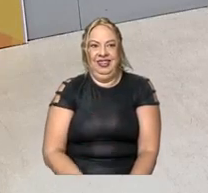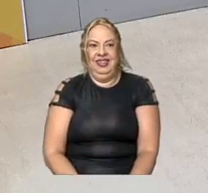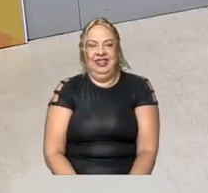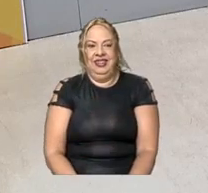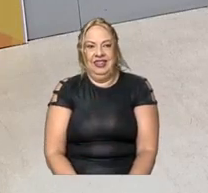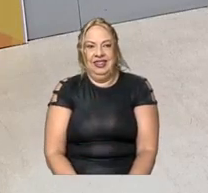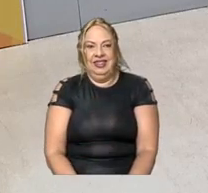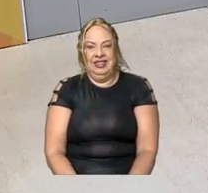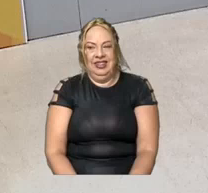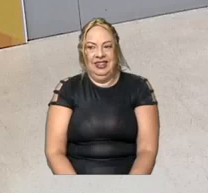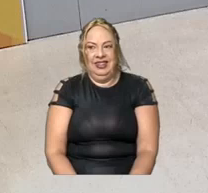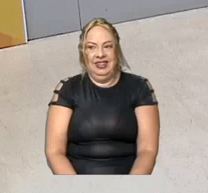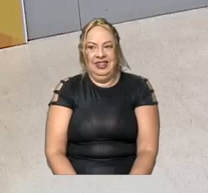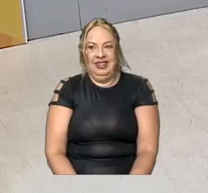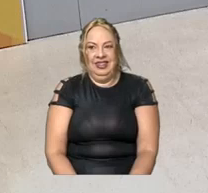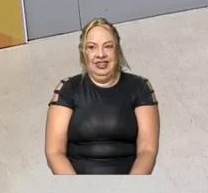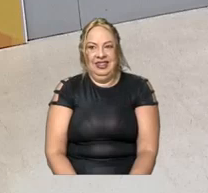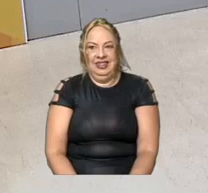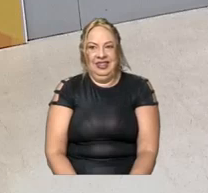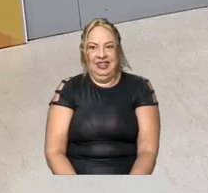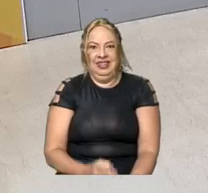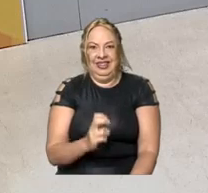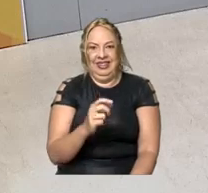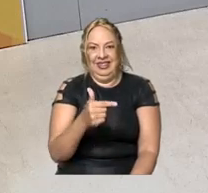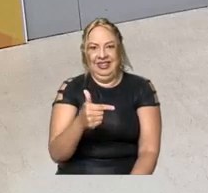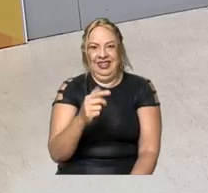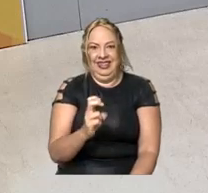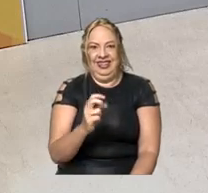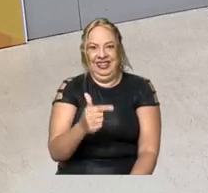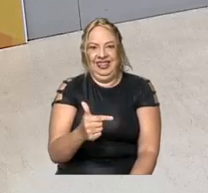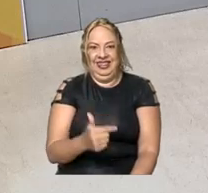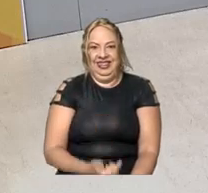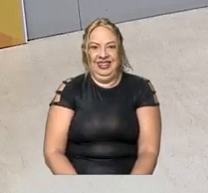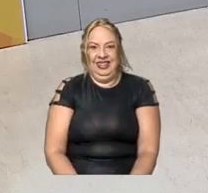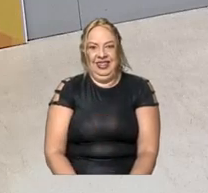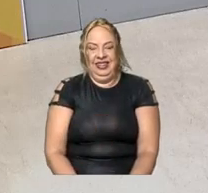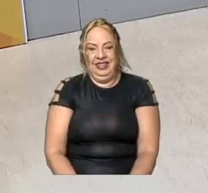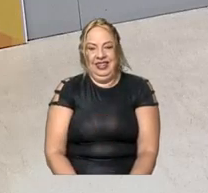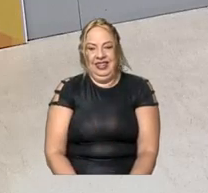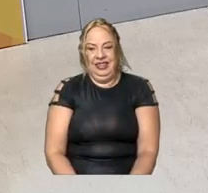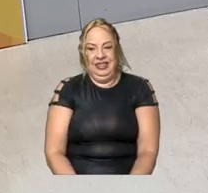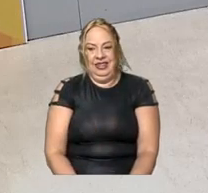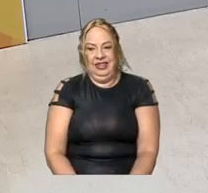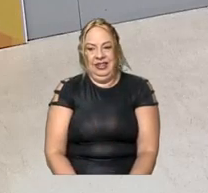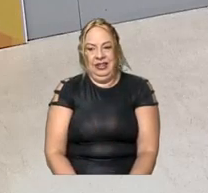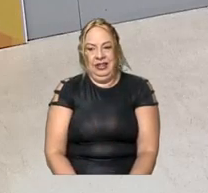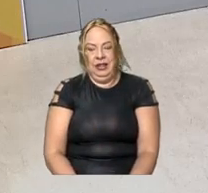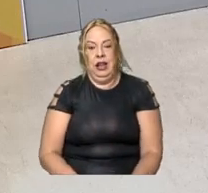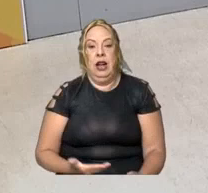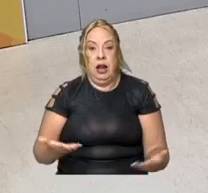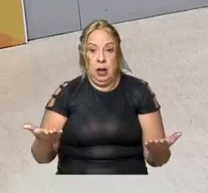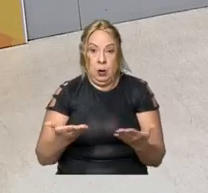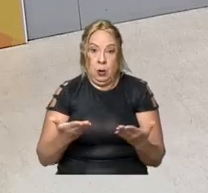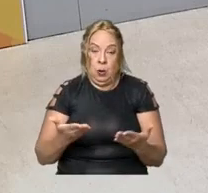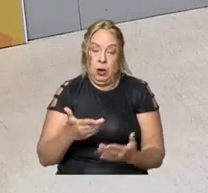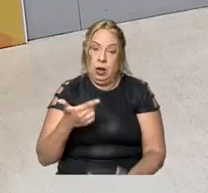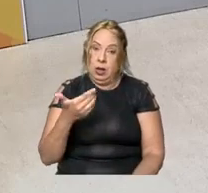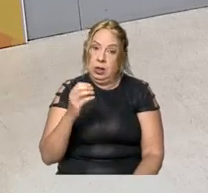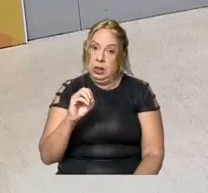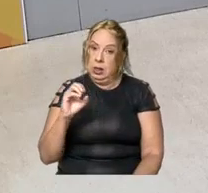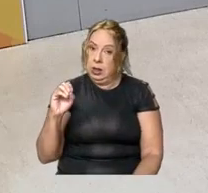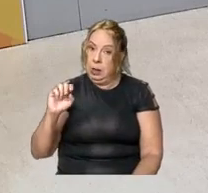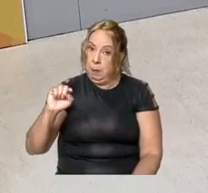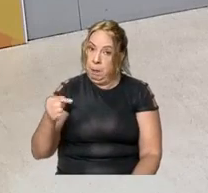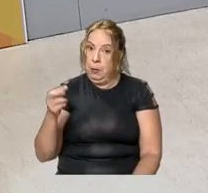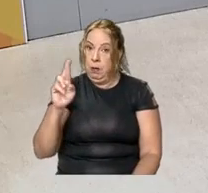50. 50 já marcou? Marca 52, 52. São 100 mil reais no quarto prêmio, especial